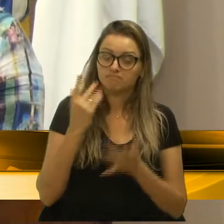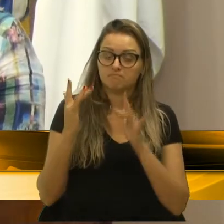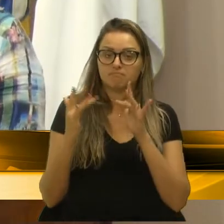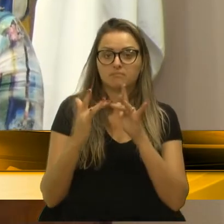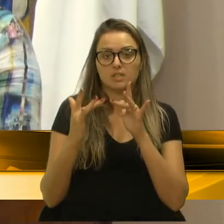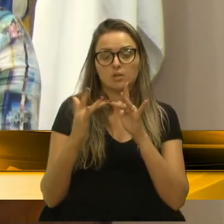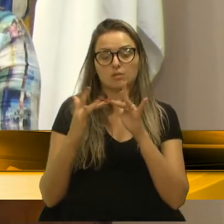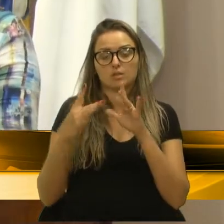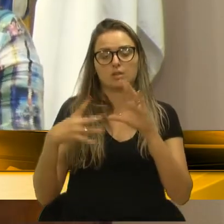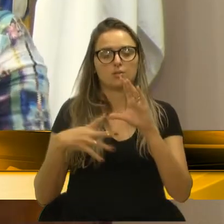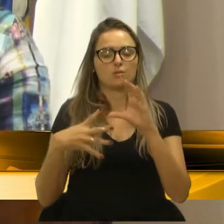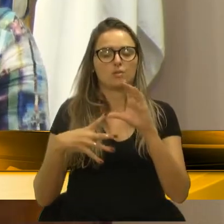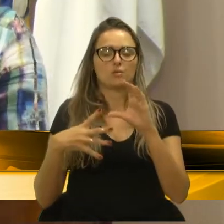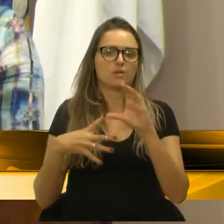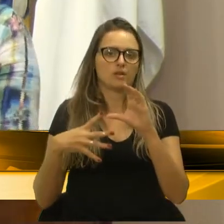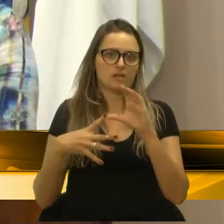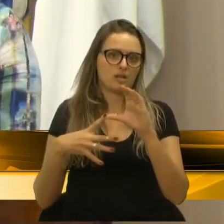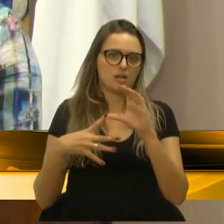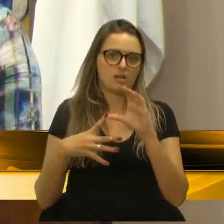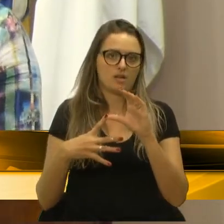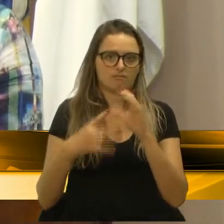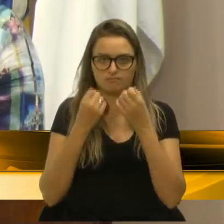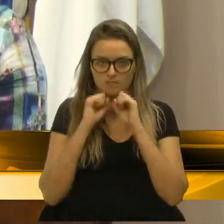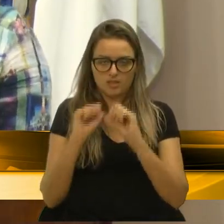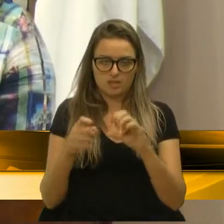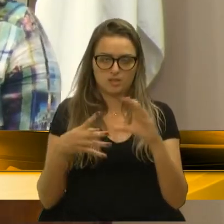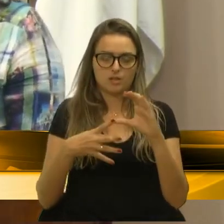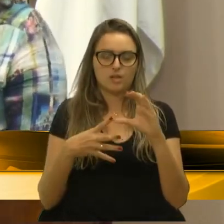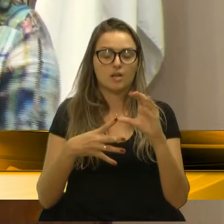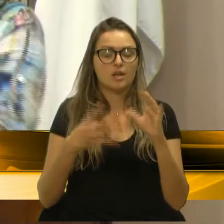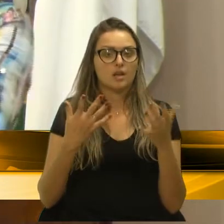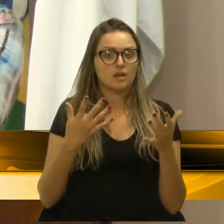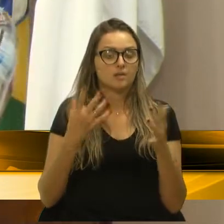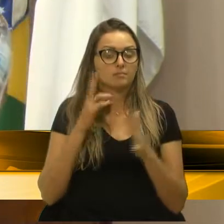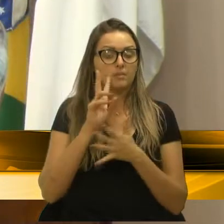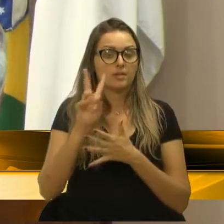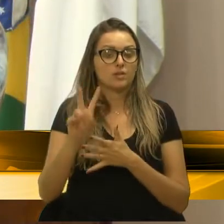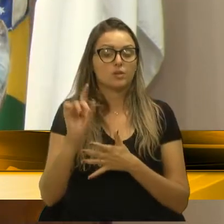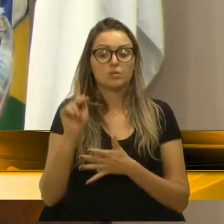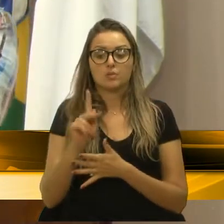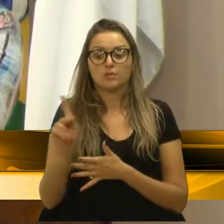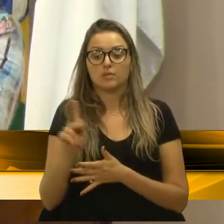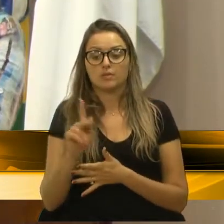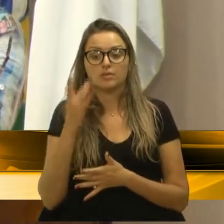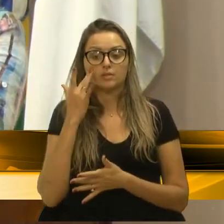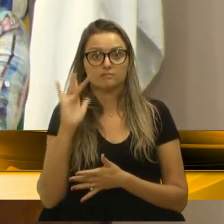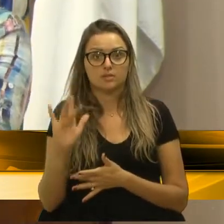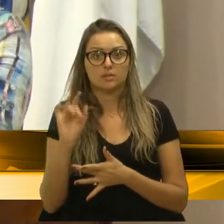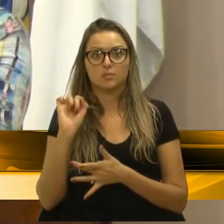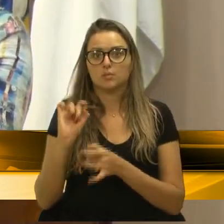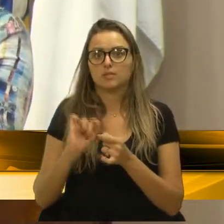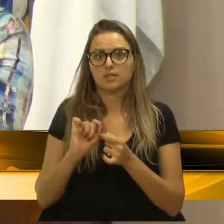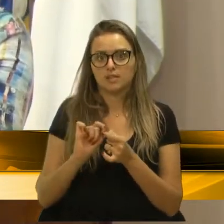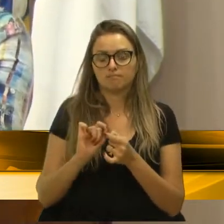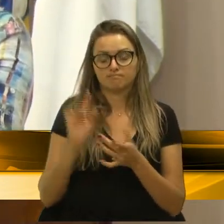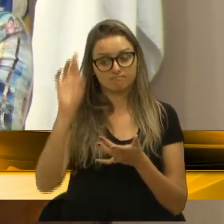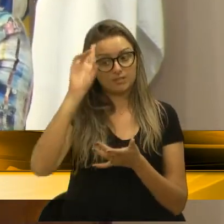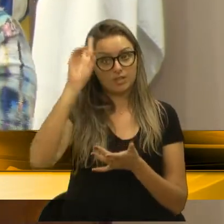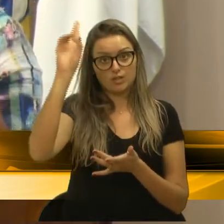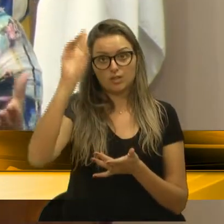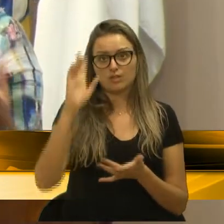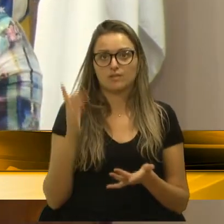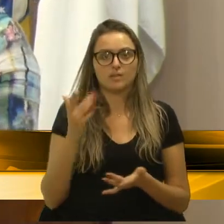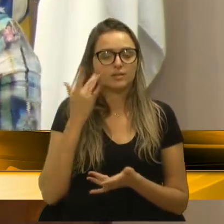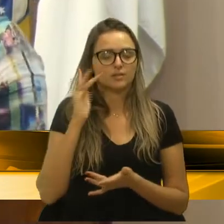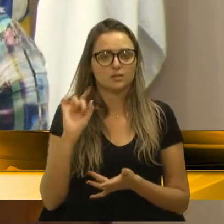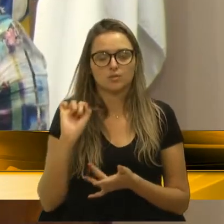CRE, porque as escolas estão, os professores não sabem o que fazer, as direções não sabem o que fazer, os